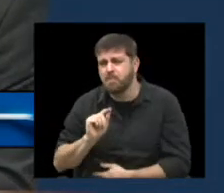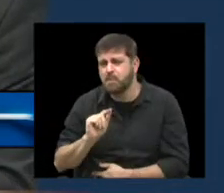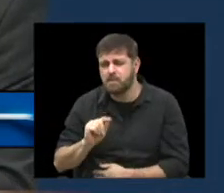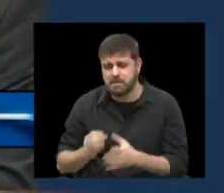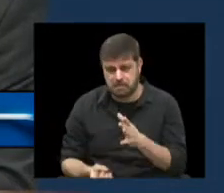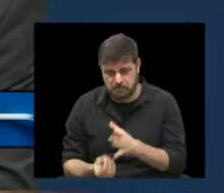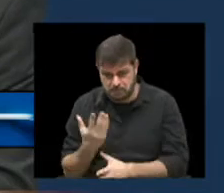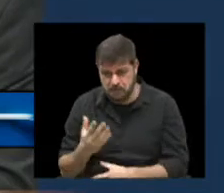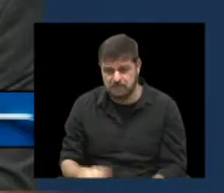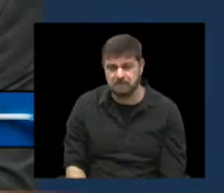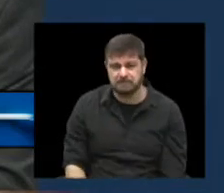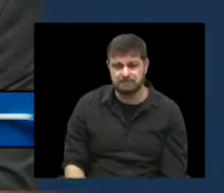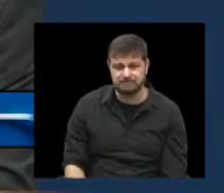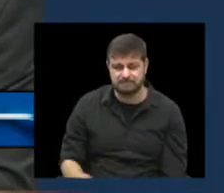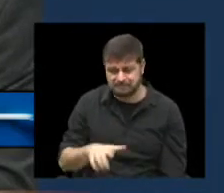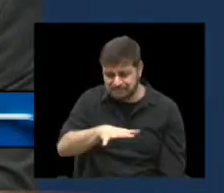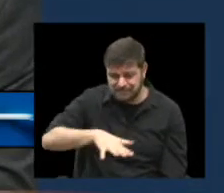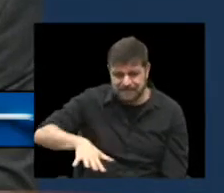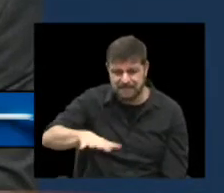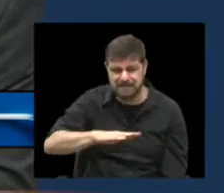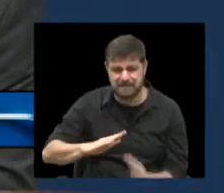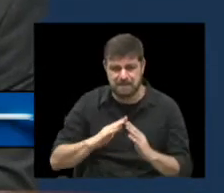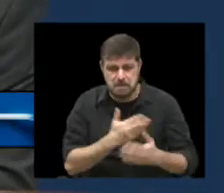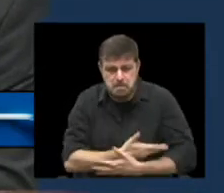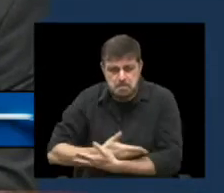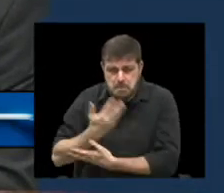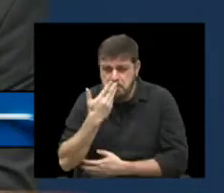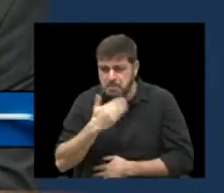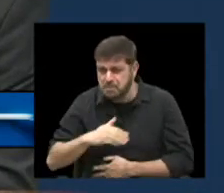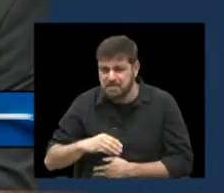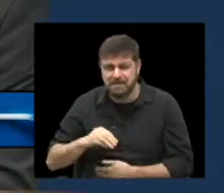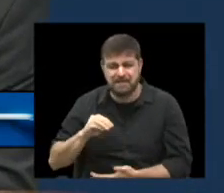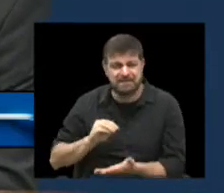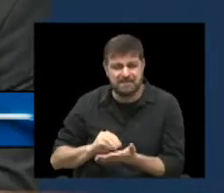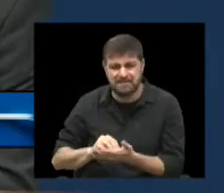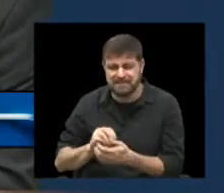de vagas na educação infantil. Há um